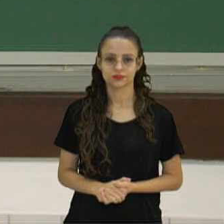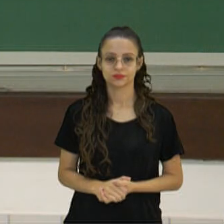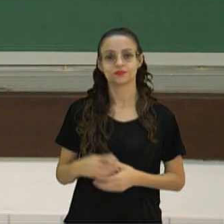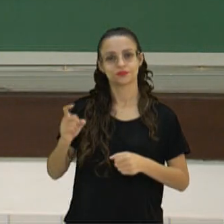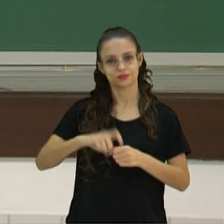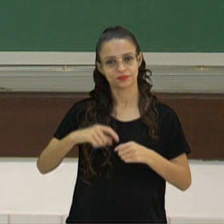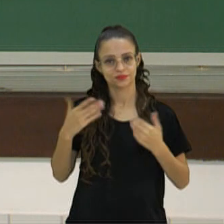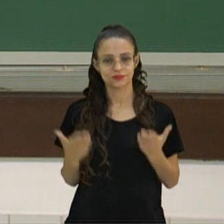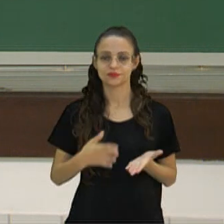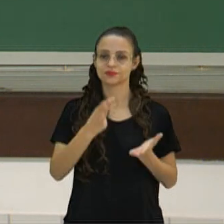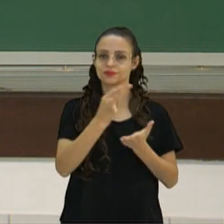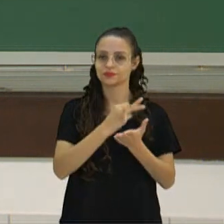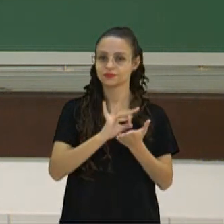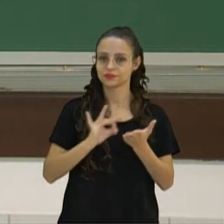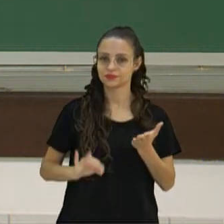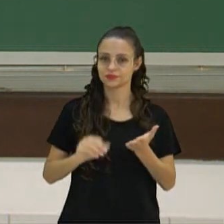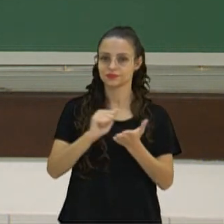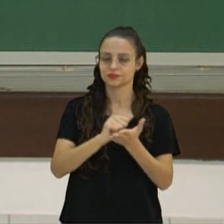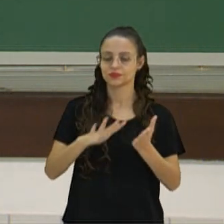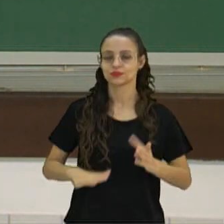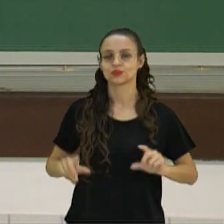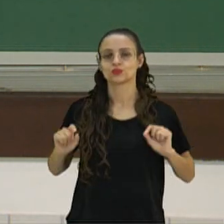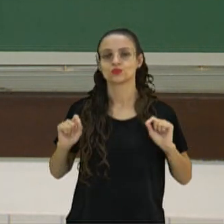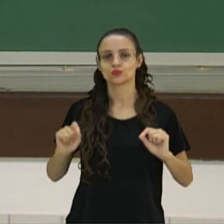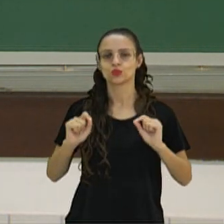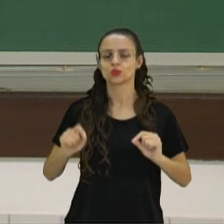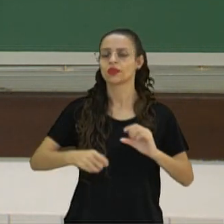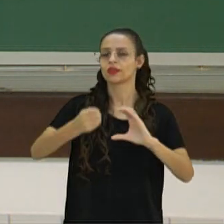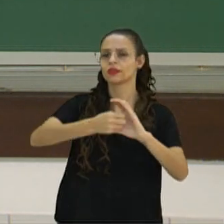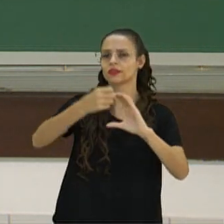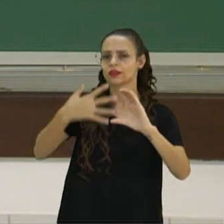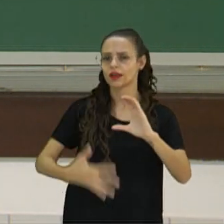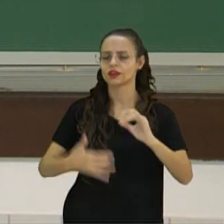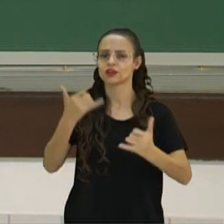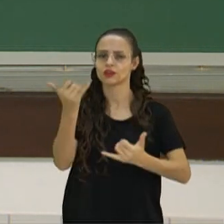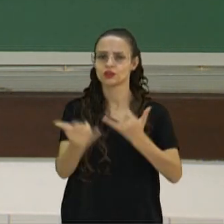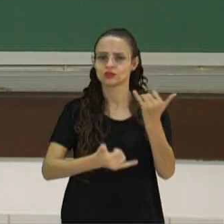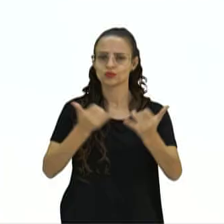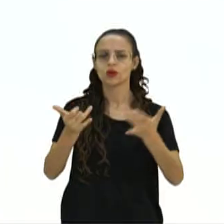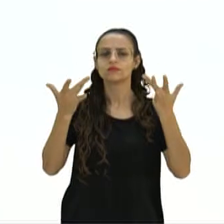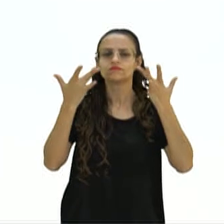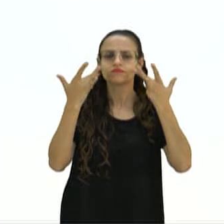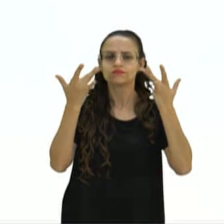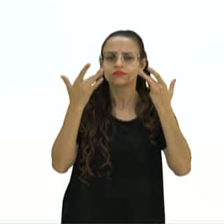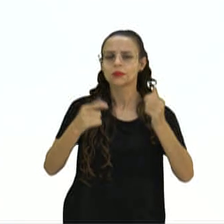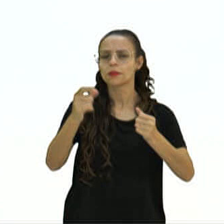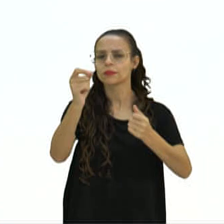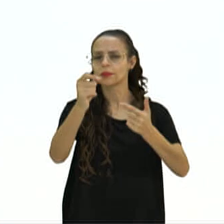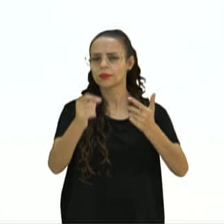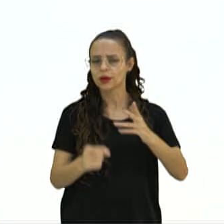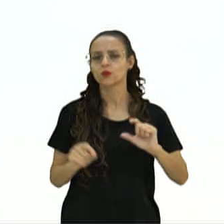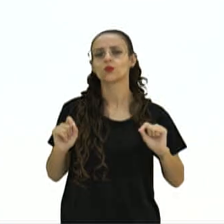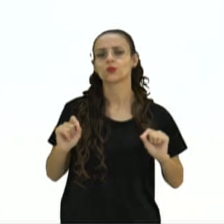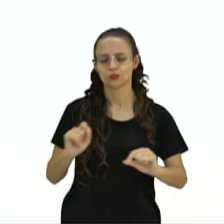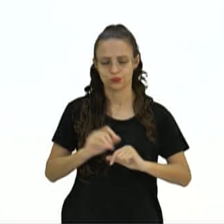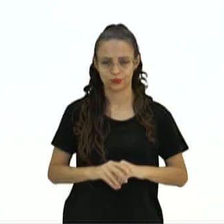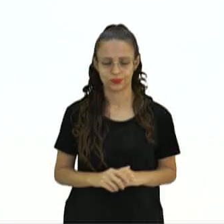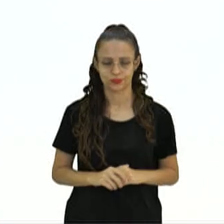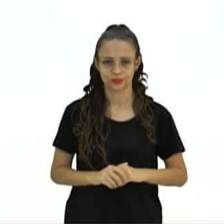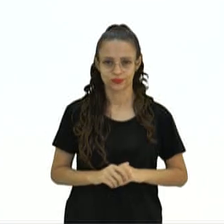Voltando então, galera, com a correção do exercício, né, que era as características dos jogos dramáticos. A resposta, então, ele